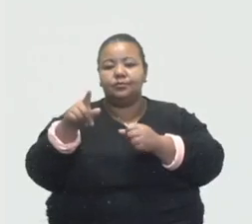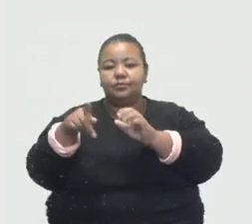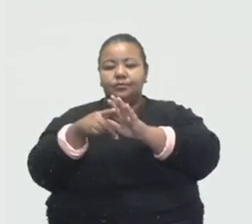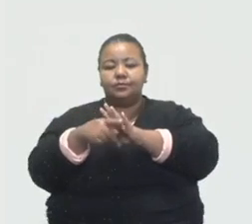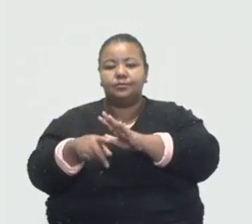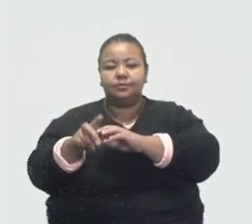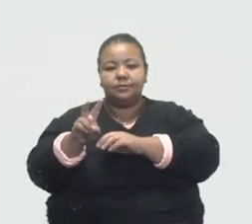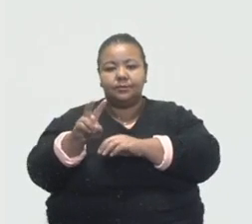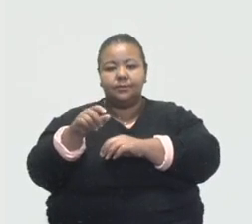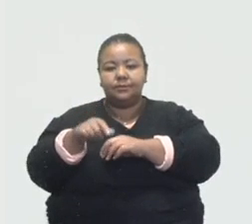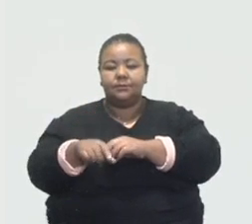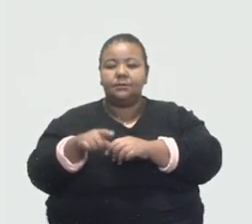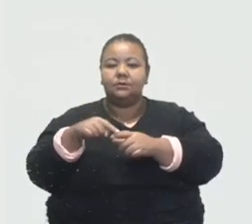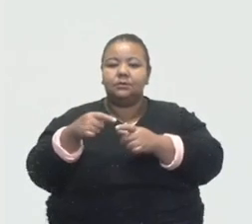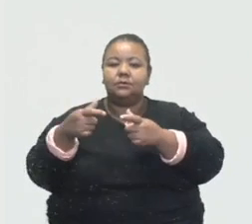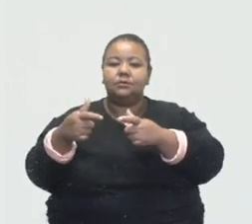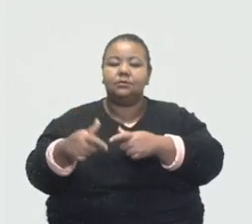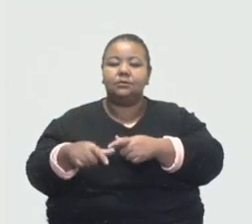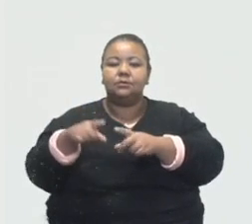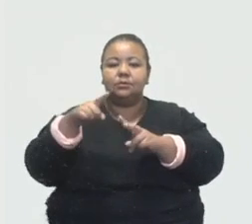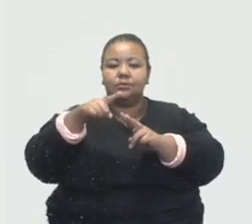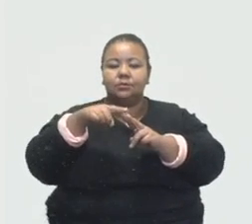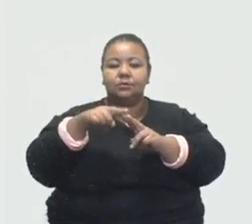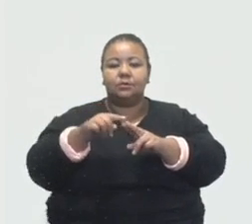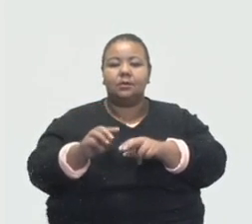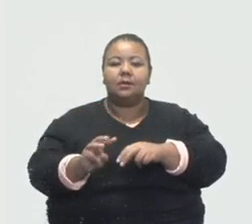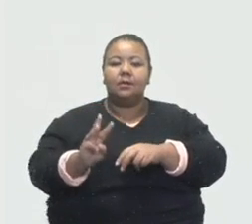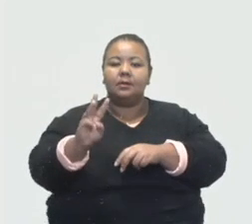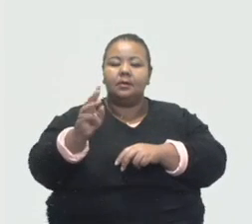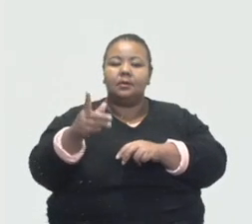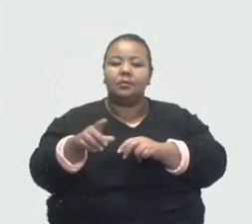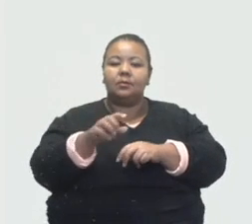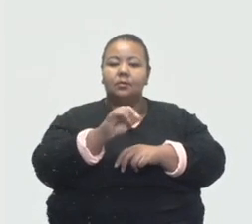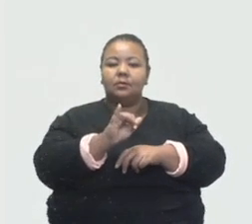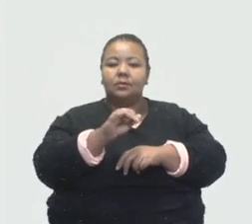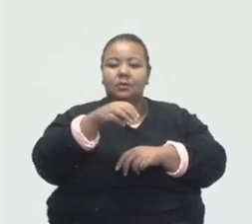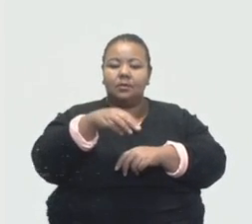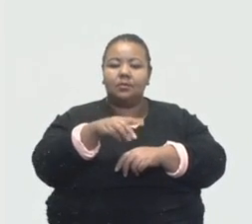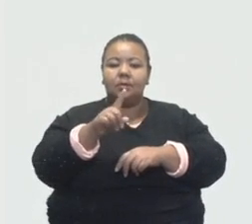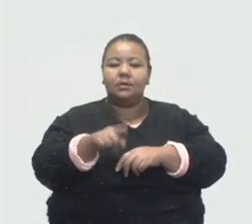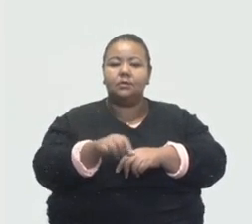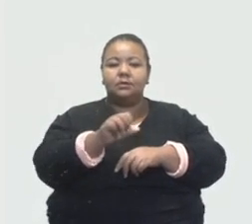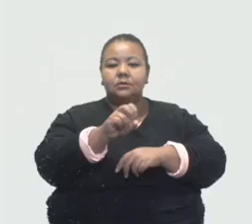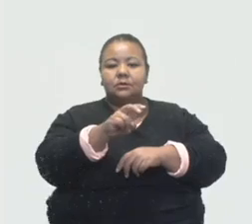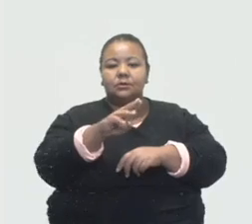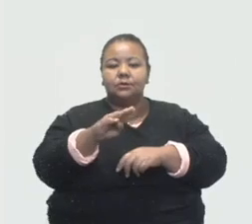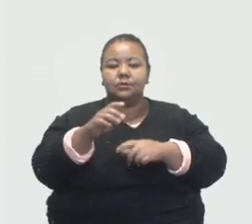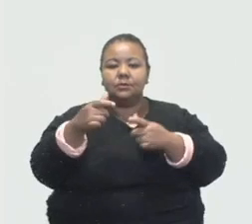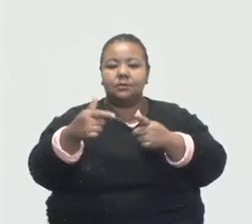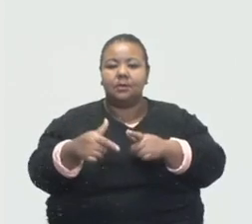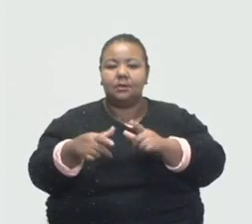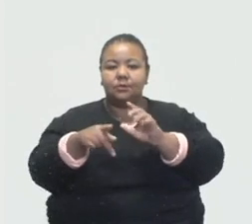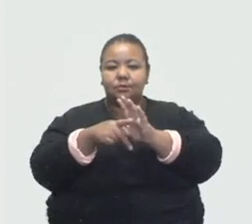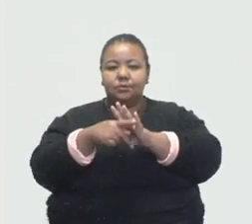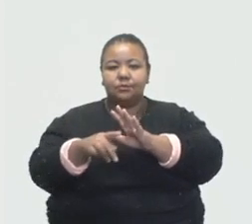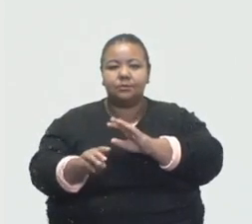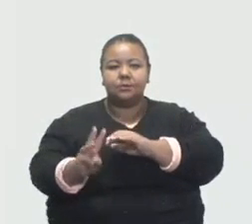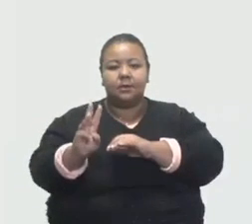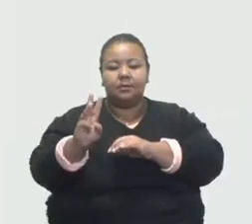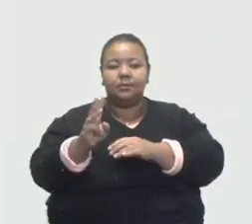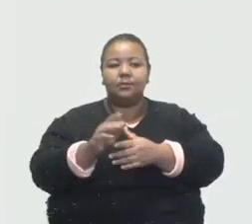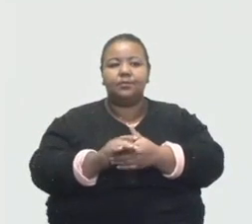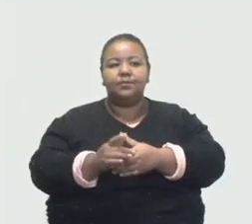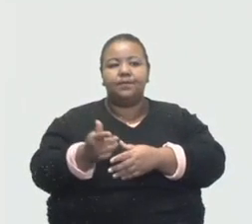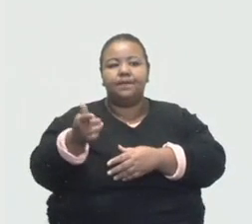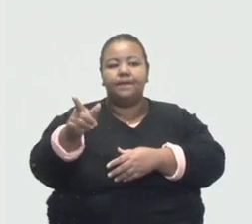V. No nosso espaço vetorial W, a imagem é um subespaço de W.